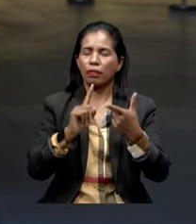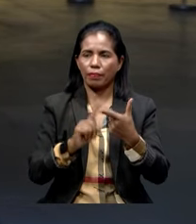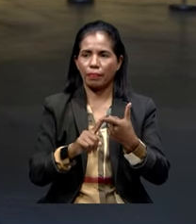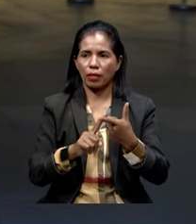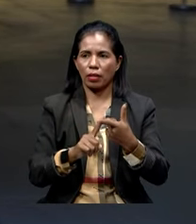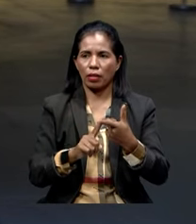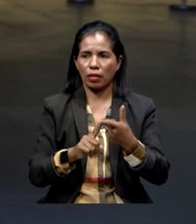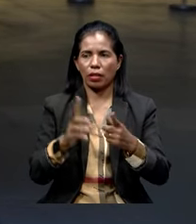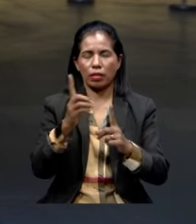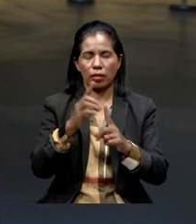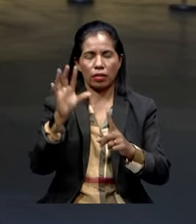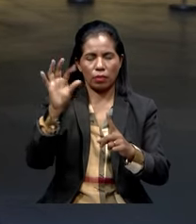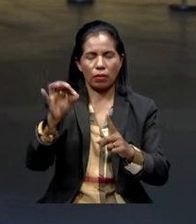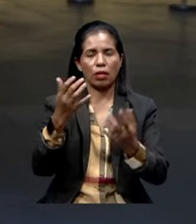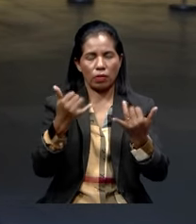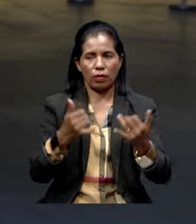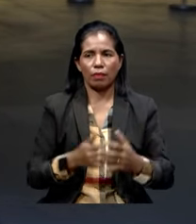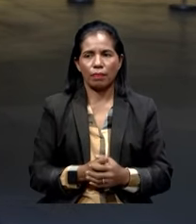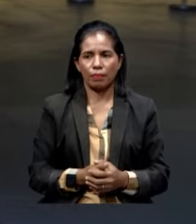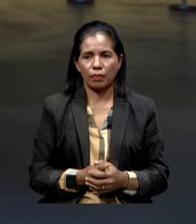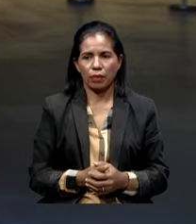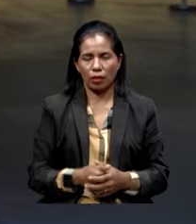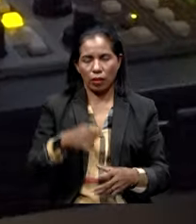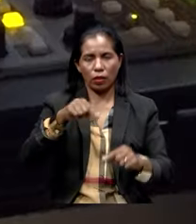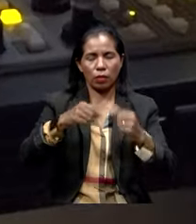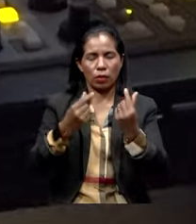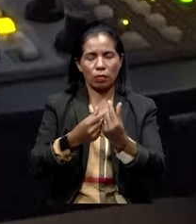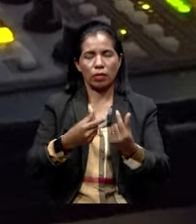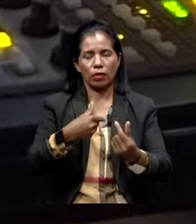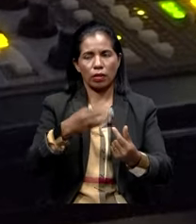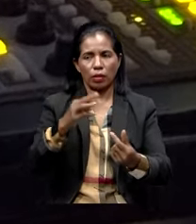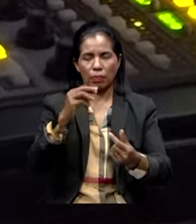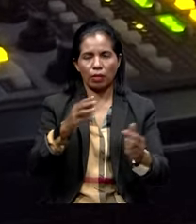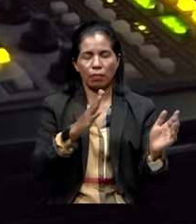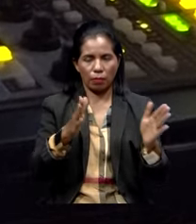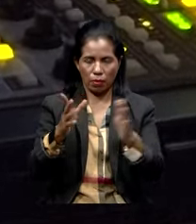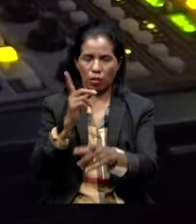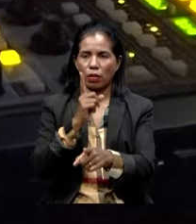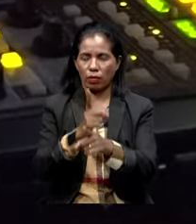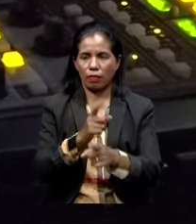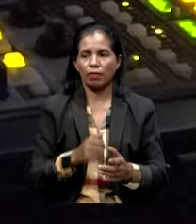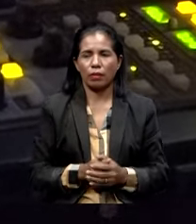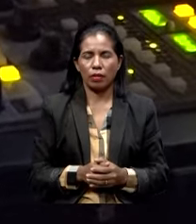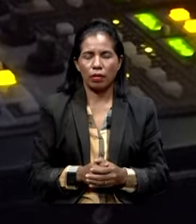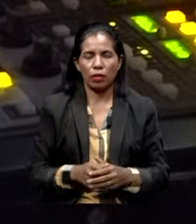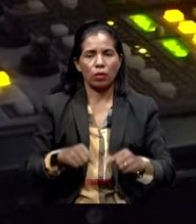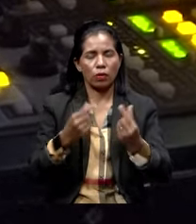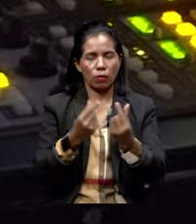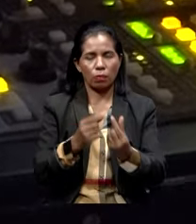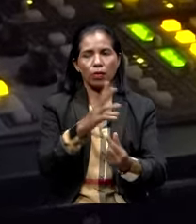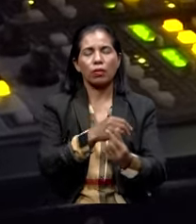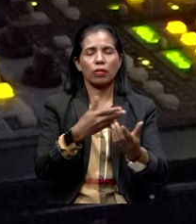e dia novi agora. Também a equipa GMM preparados em termos de equipa, novos